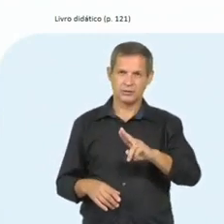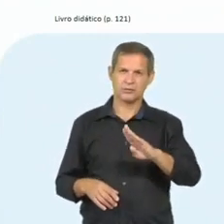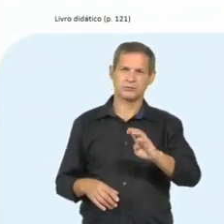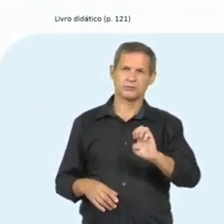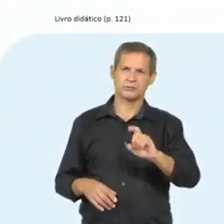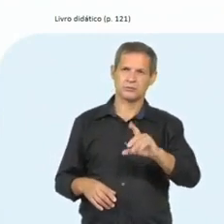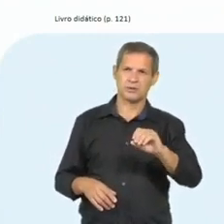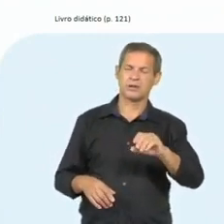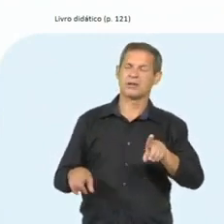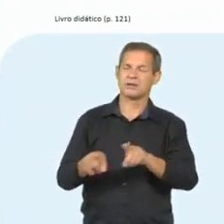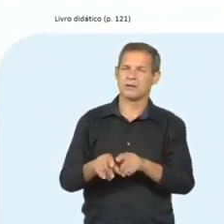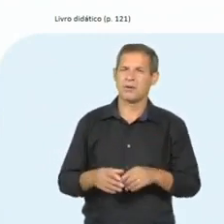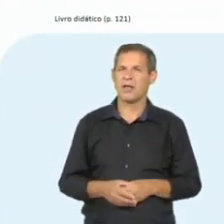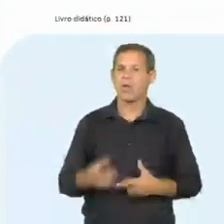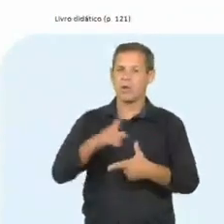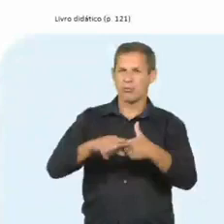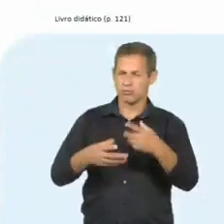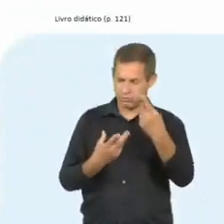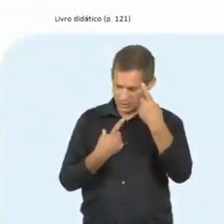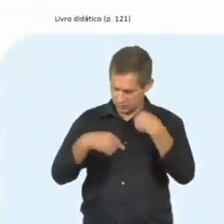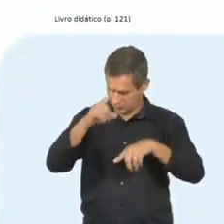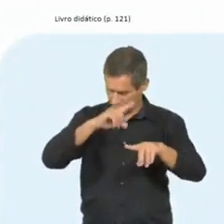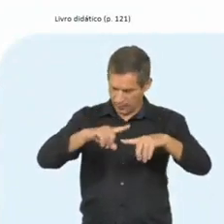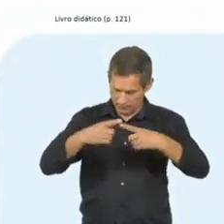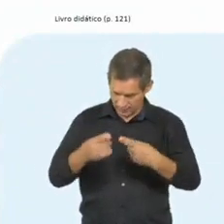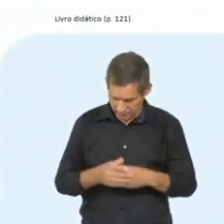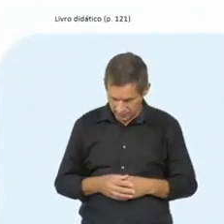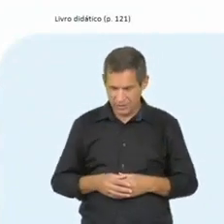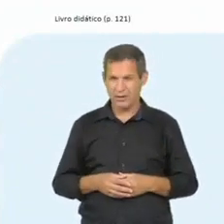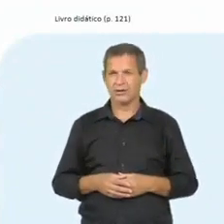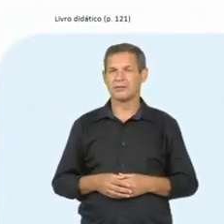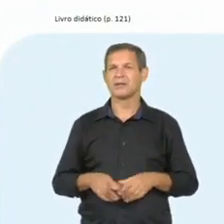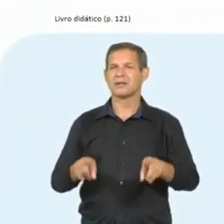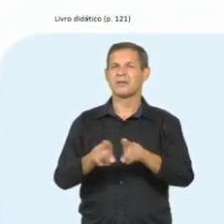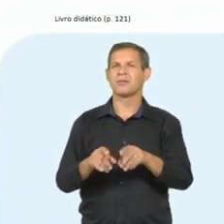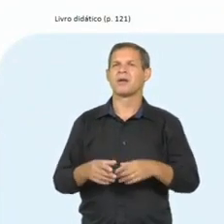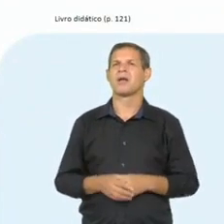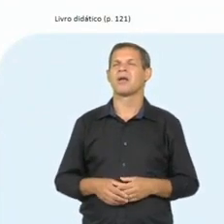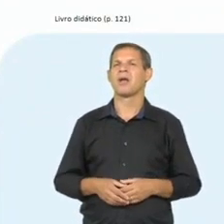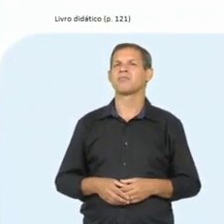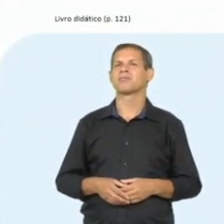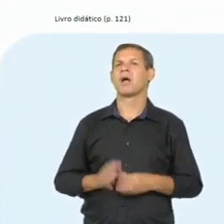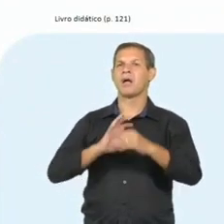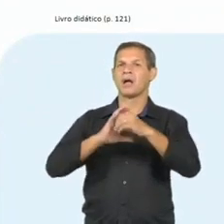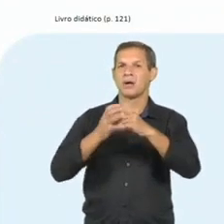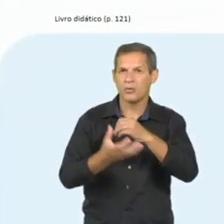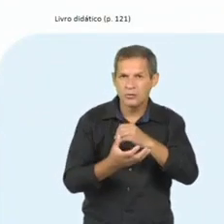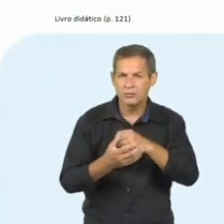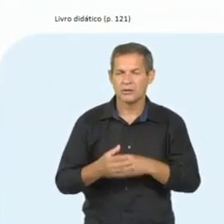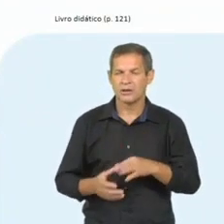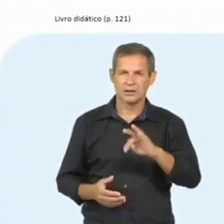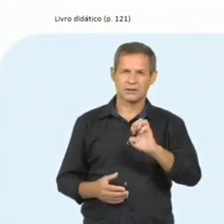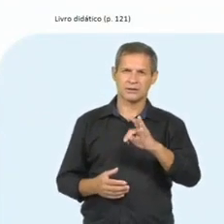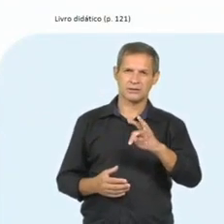rubéola, síndrome respiratória, olha só, aguda grave associada ao coronavírus,